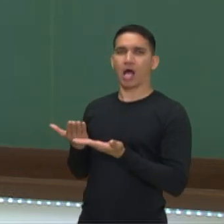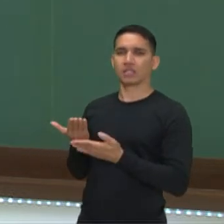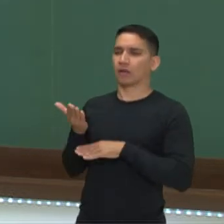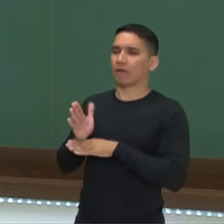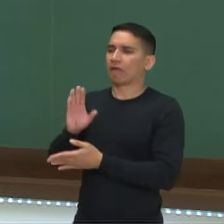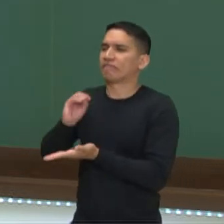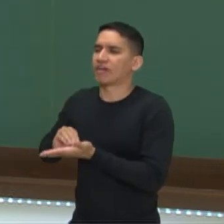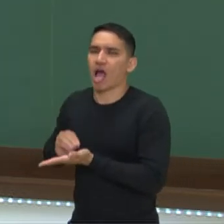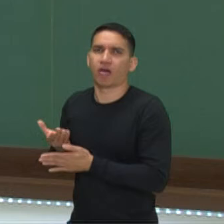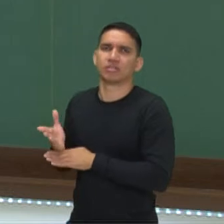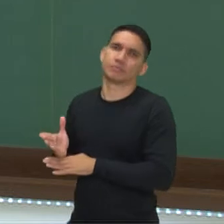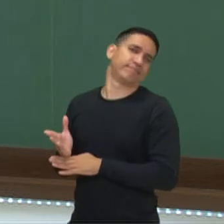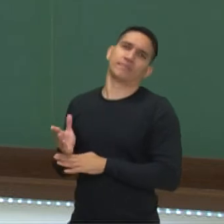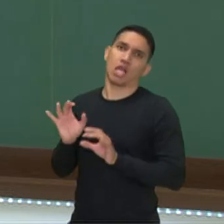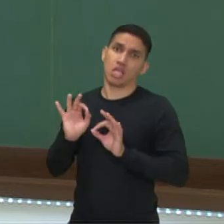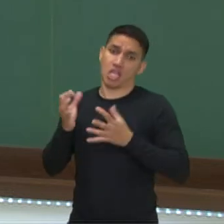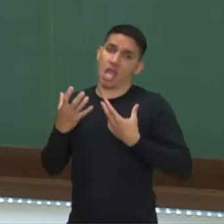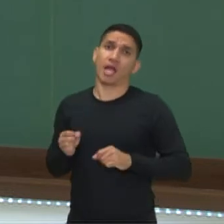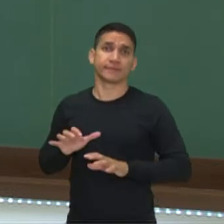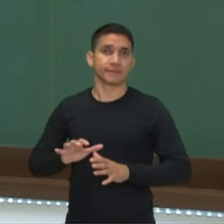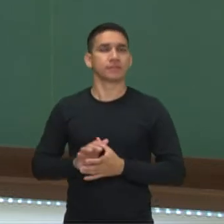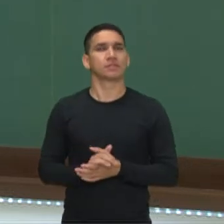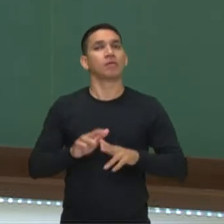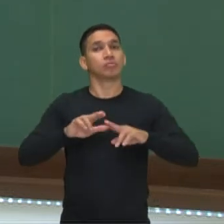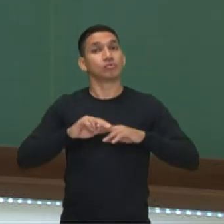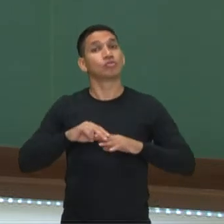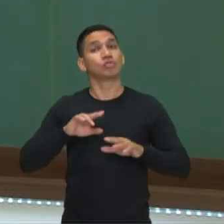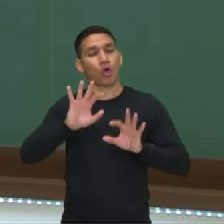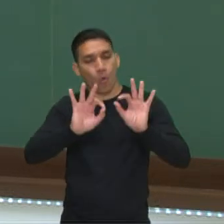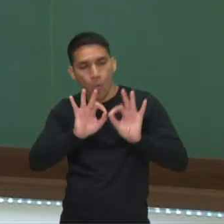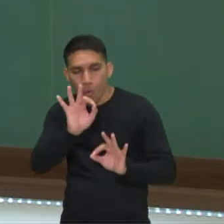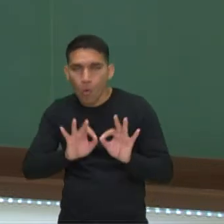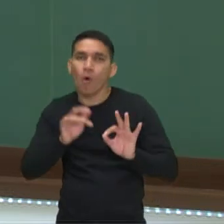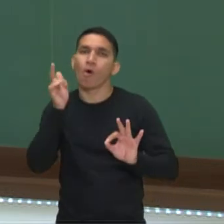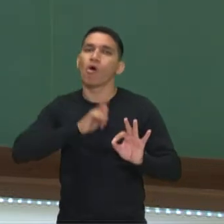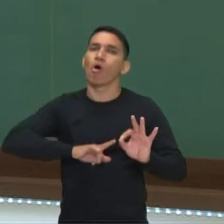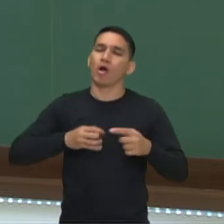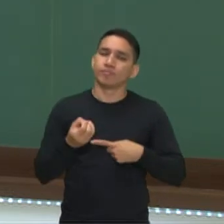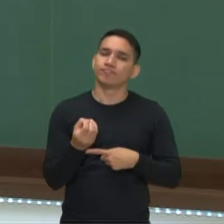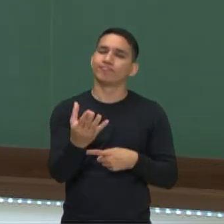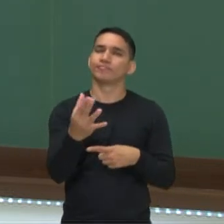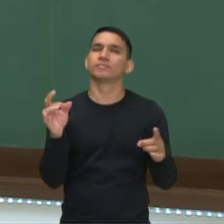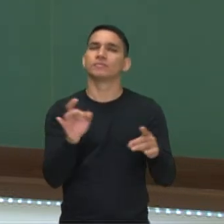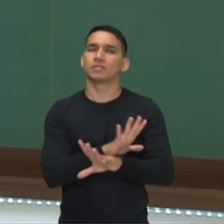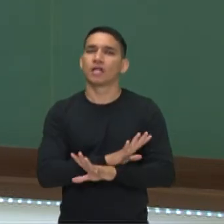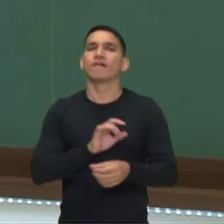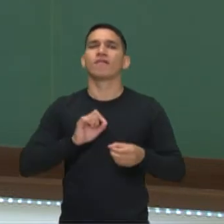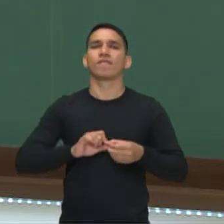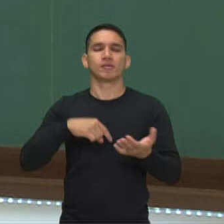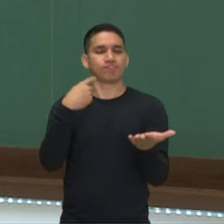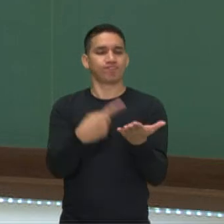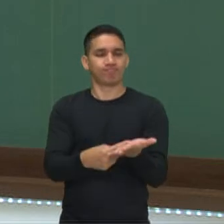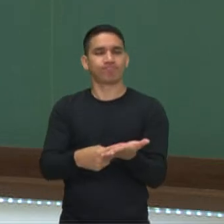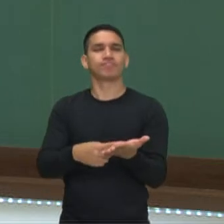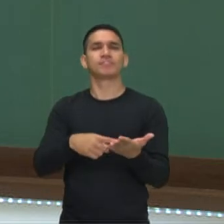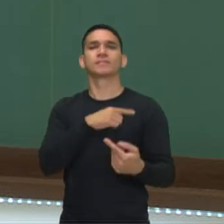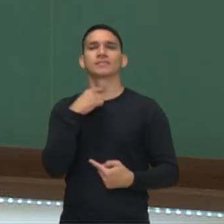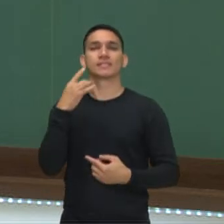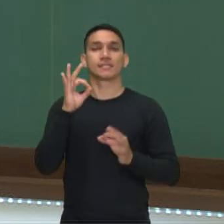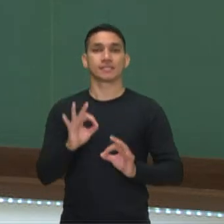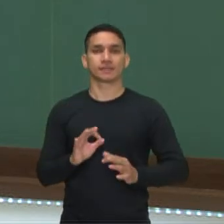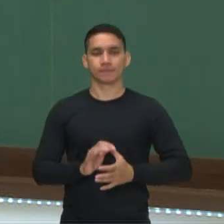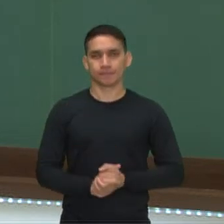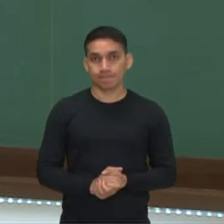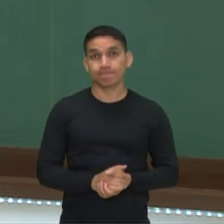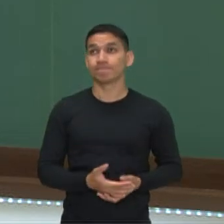do tempo, então aqui a gente tem um resultado positivo, você vai conseguir entregar as suas atividades no tempo, né? E aqui,